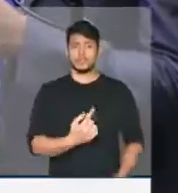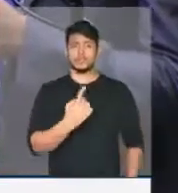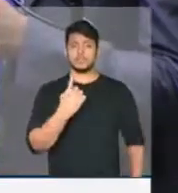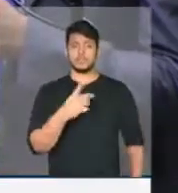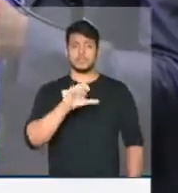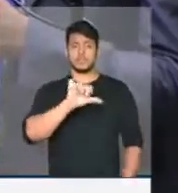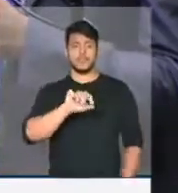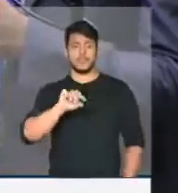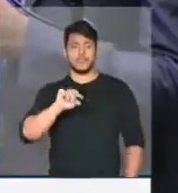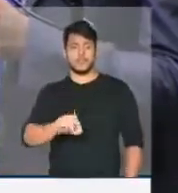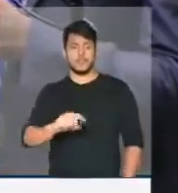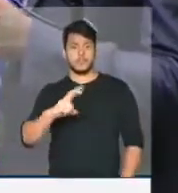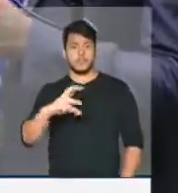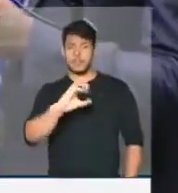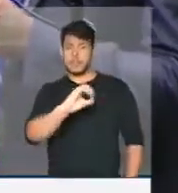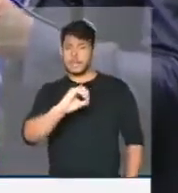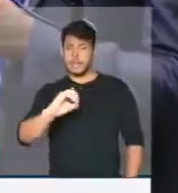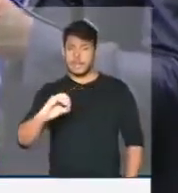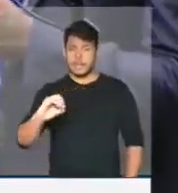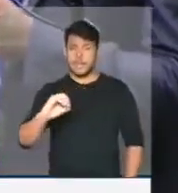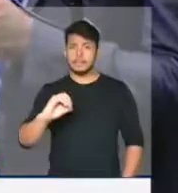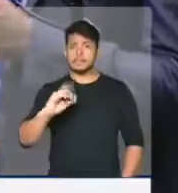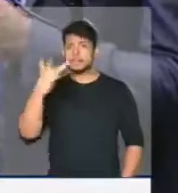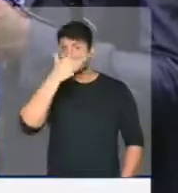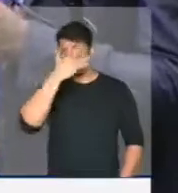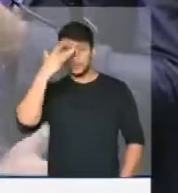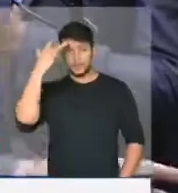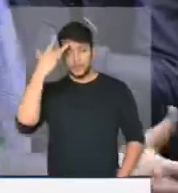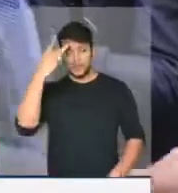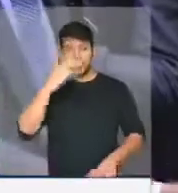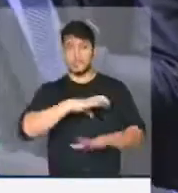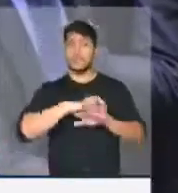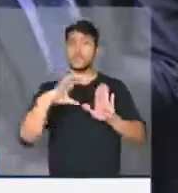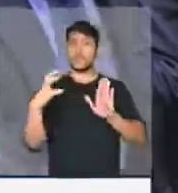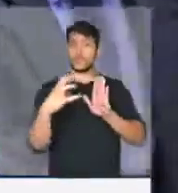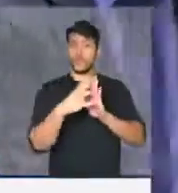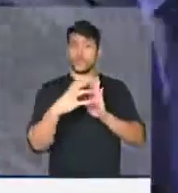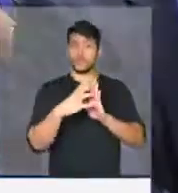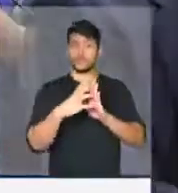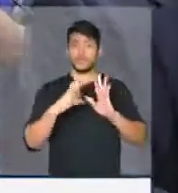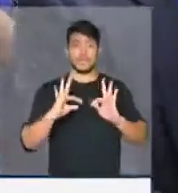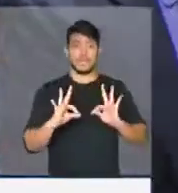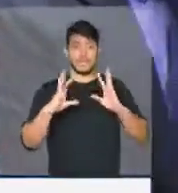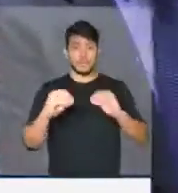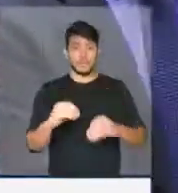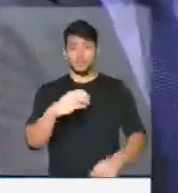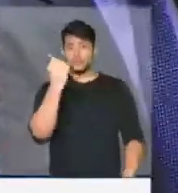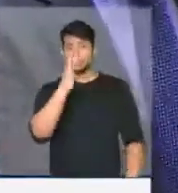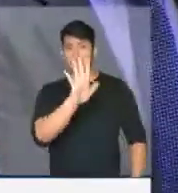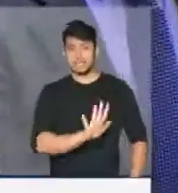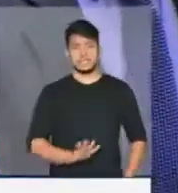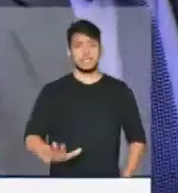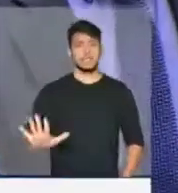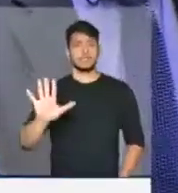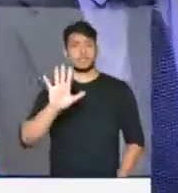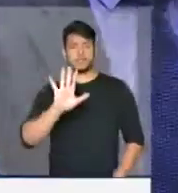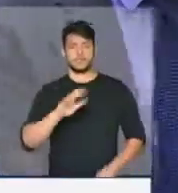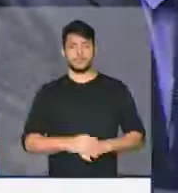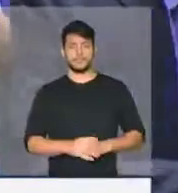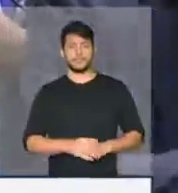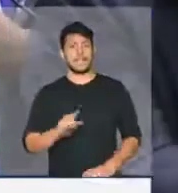19.500 profissionais concursados em todo o Brasil, inclusive nas universidades paraenses.